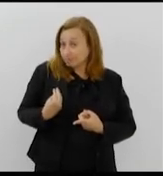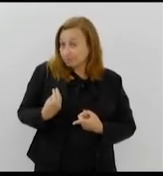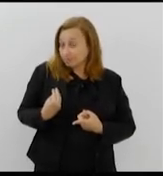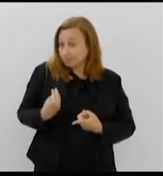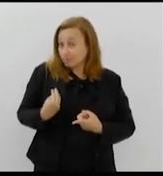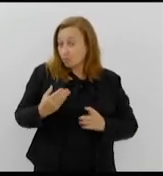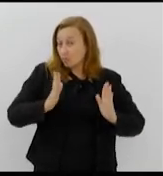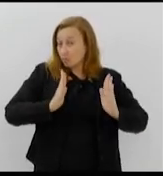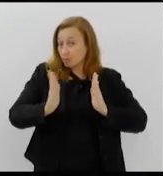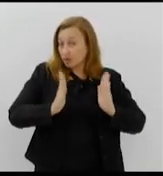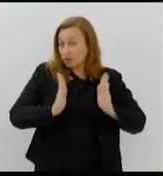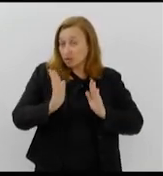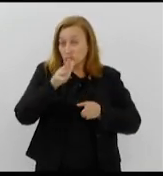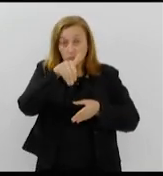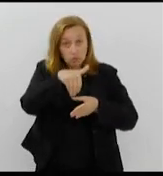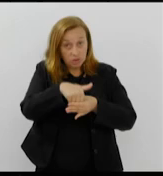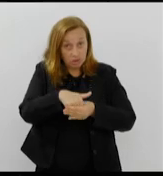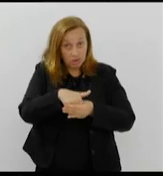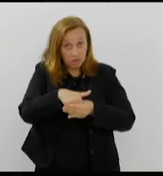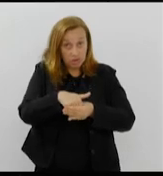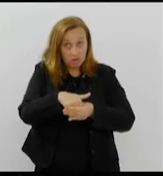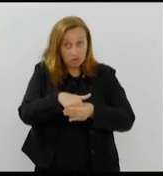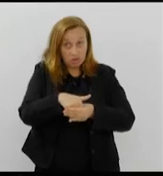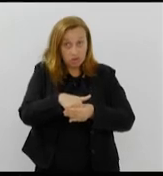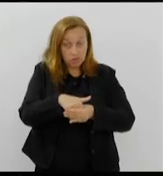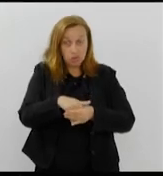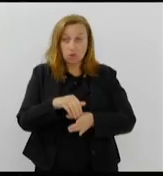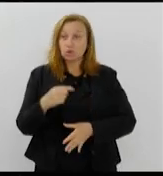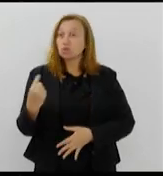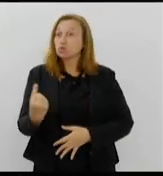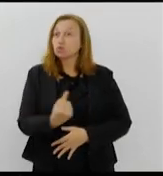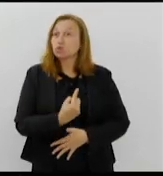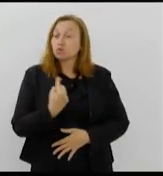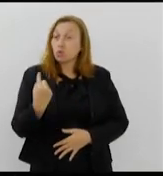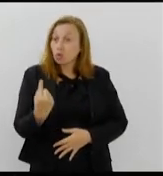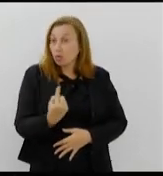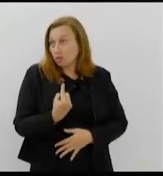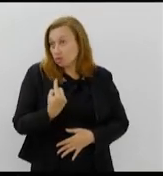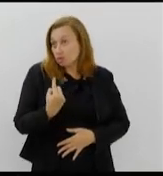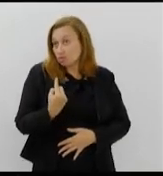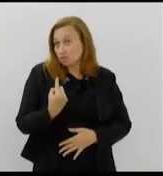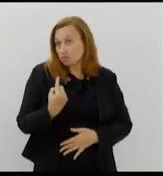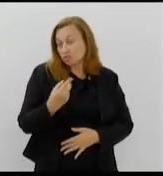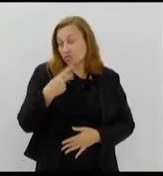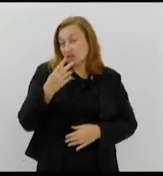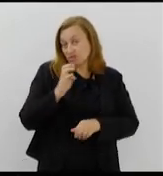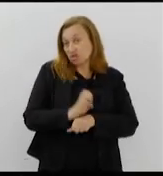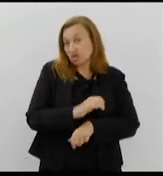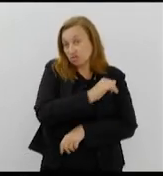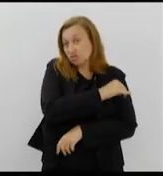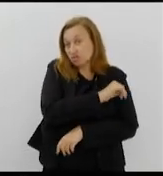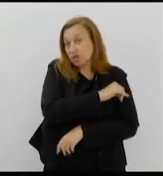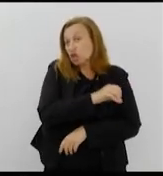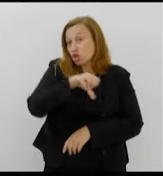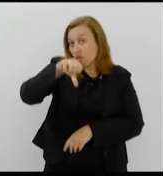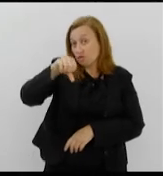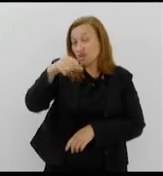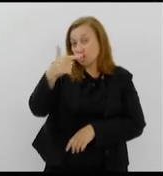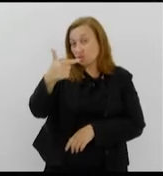um período eleitoral nos nossos, estou falando do Estado do Rio de Janeiro, nos nossos